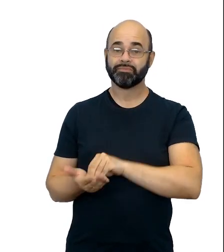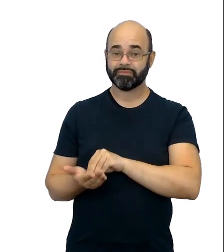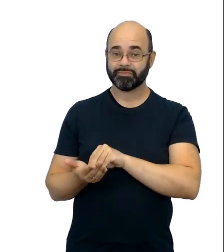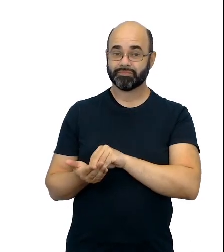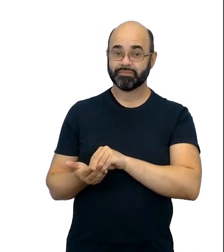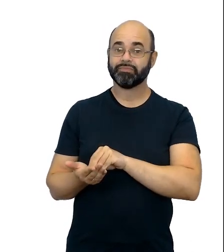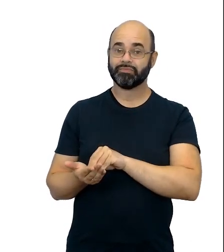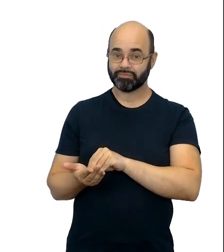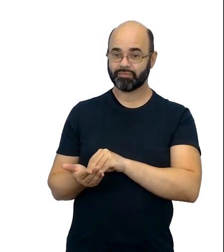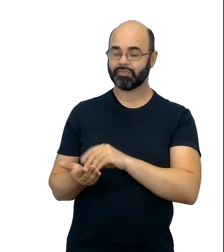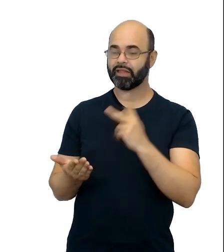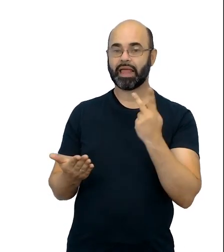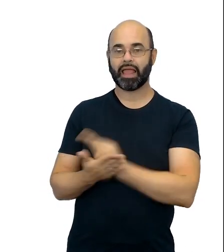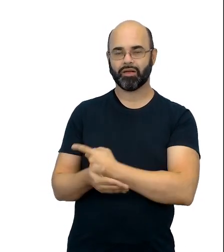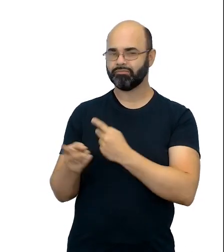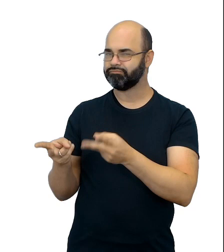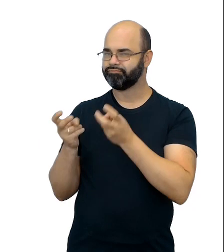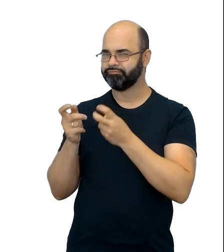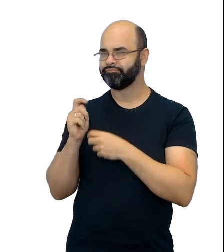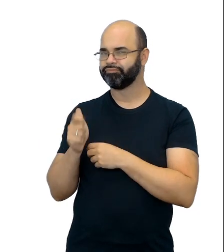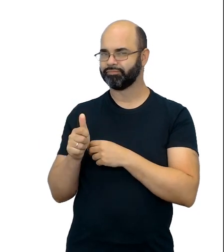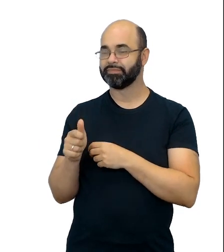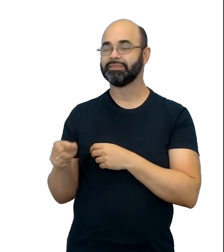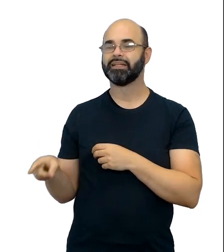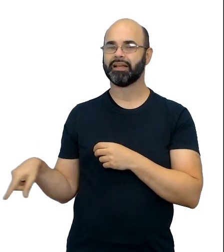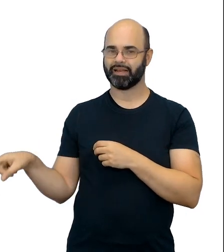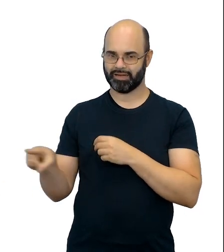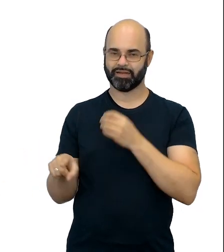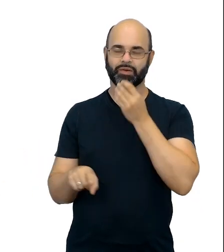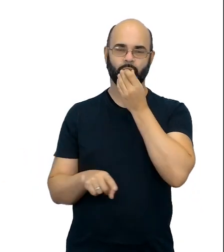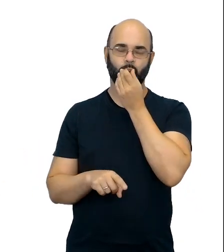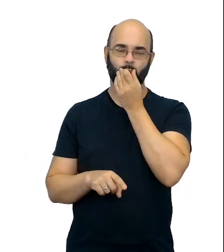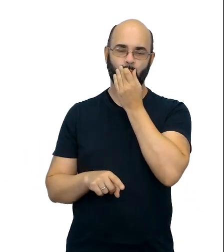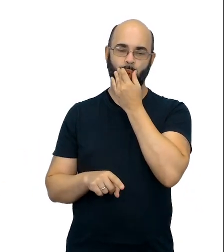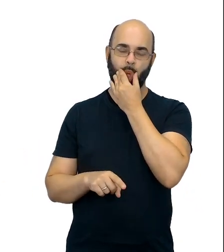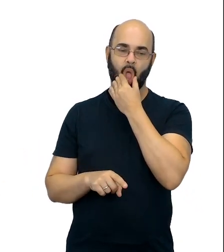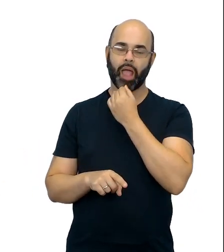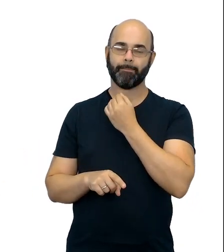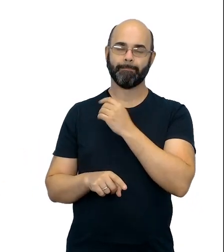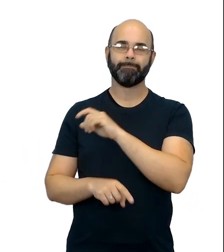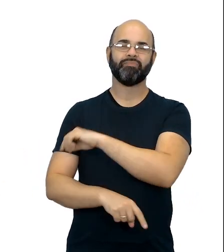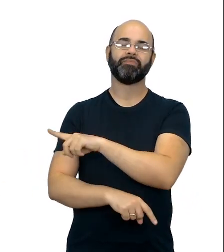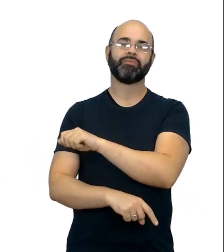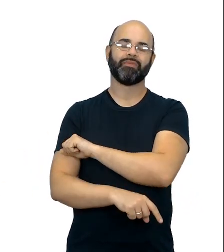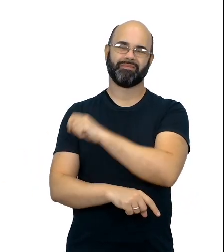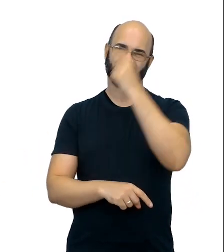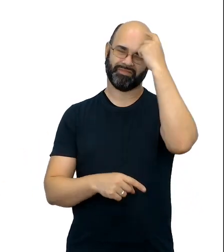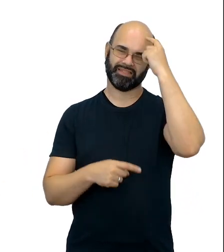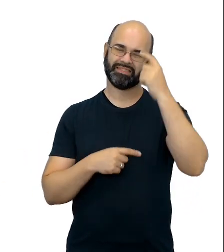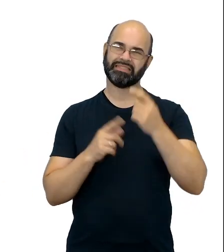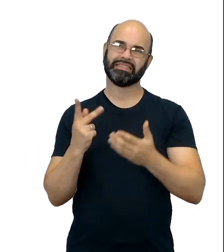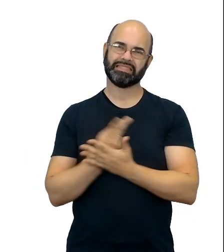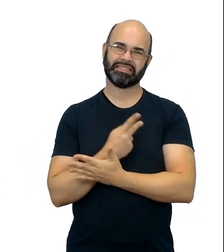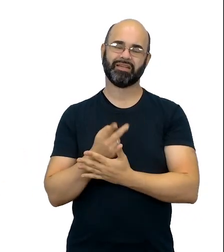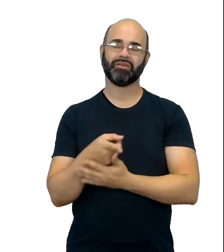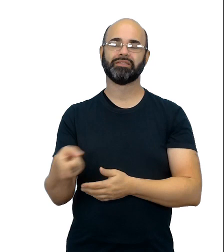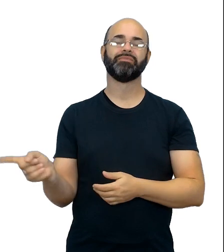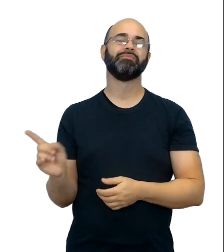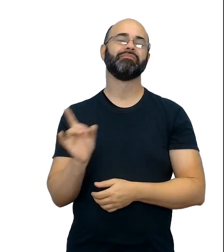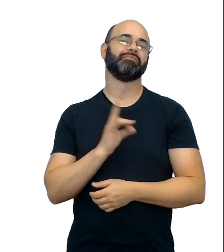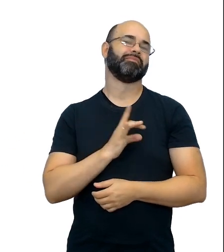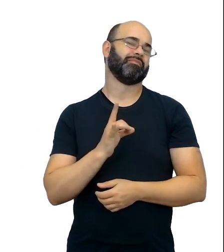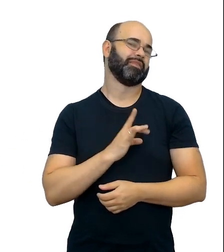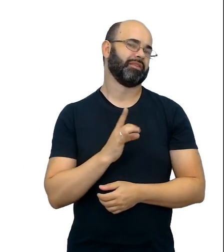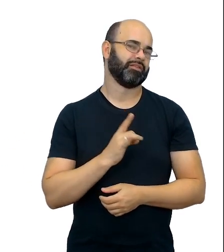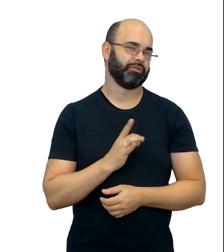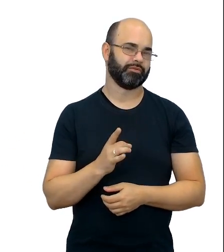fácil. E muitos dos estudantes têm essa coisa do erro como uma coisa ruim. Nós tivemos isso, né,